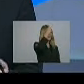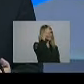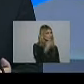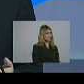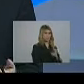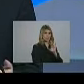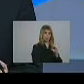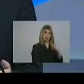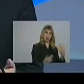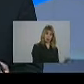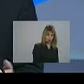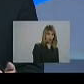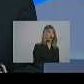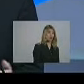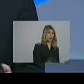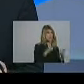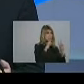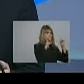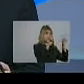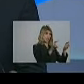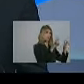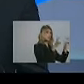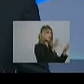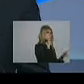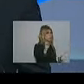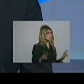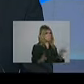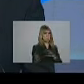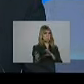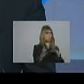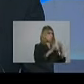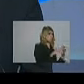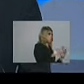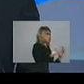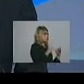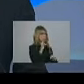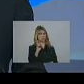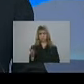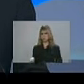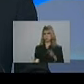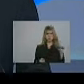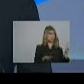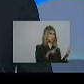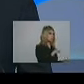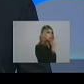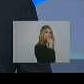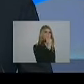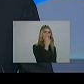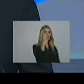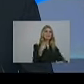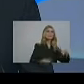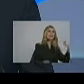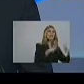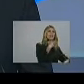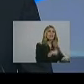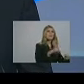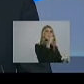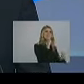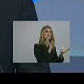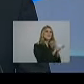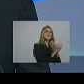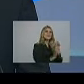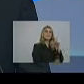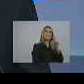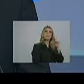olha, muitos temas que eu vi aqui, muitas brigas que eu vi aqui, parecia o debate que eu fazia com o Pezão.